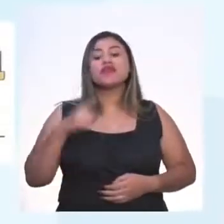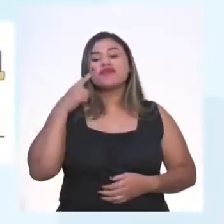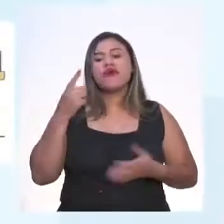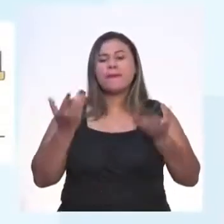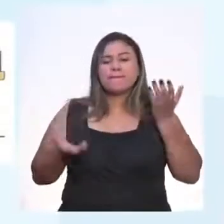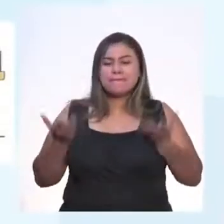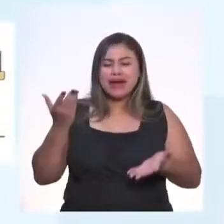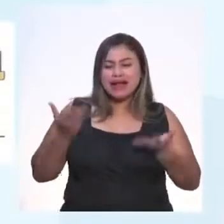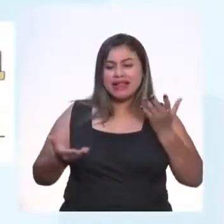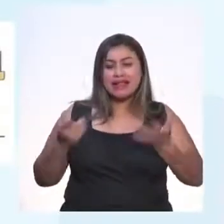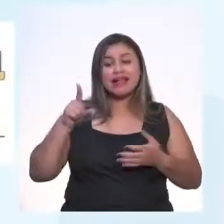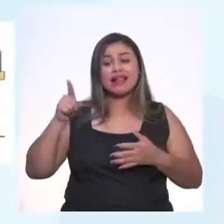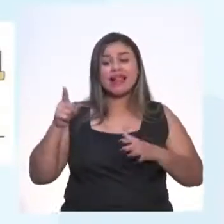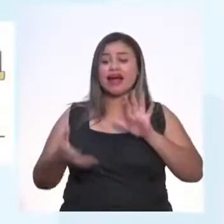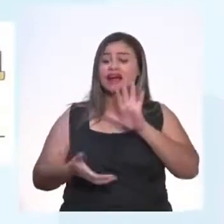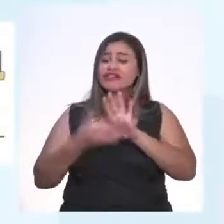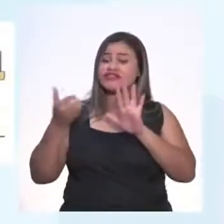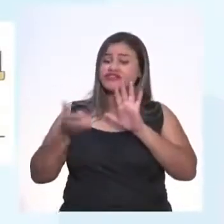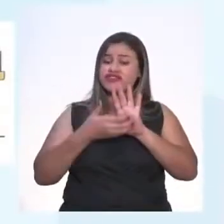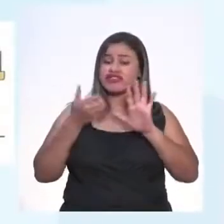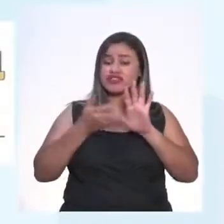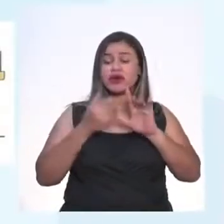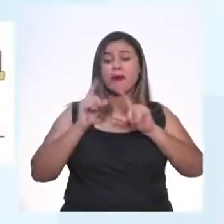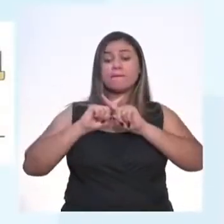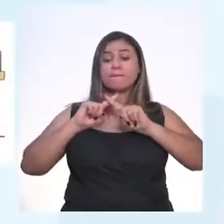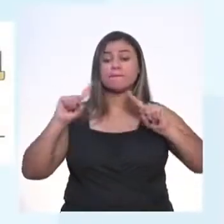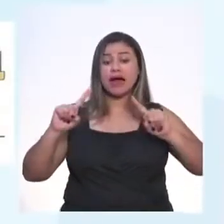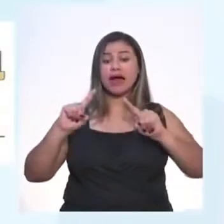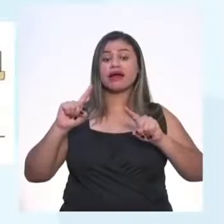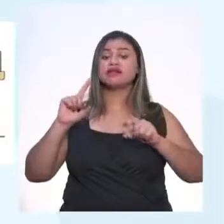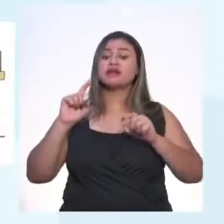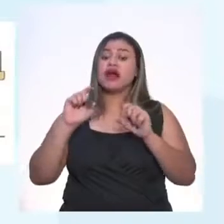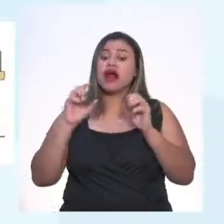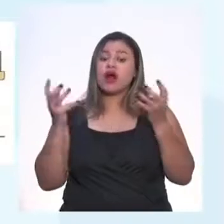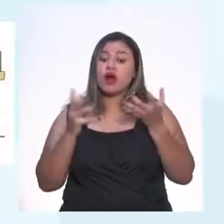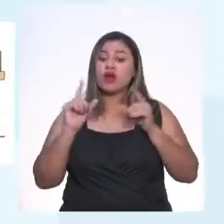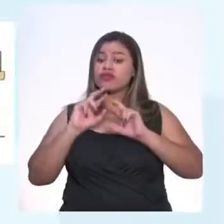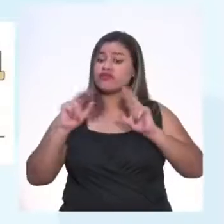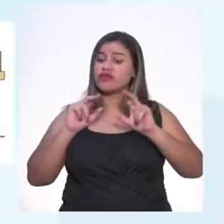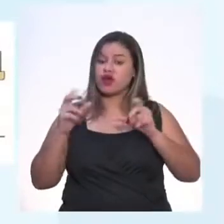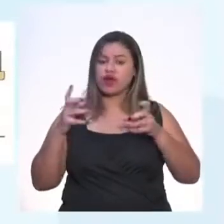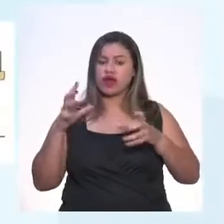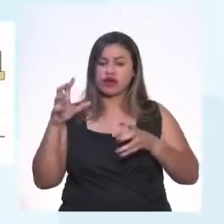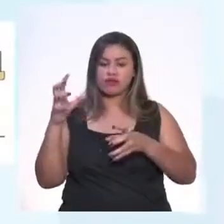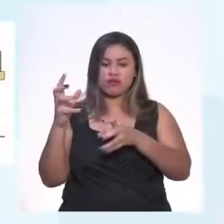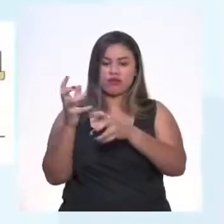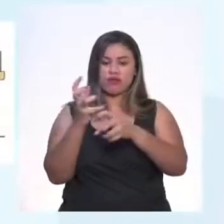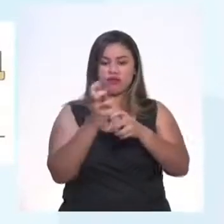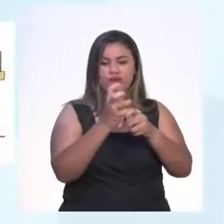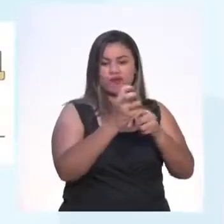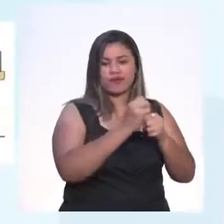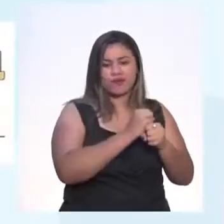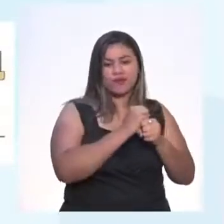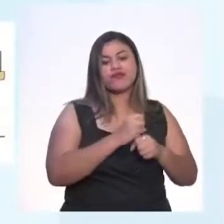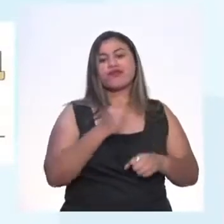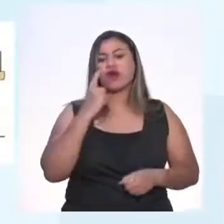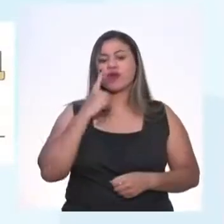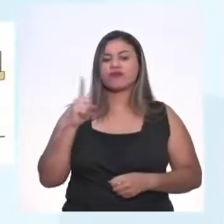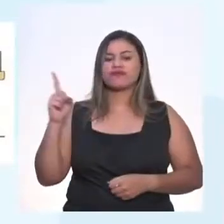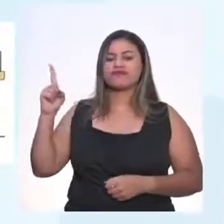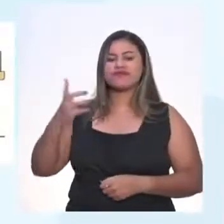balança, eu poderia ter feito, mas é juntar aí os pesos. Então, o que eu fiz? Eu juntei esses aqui, deu